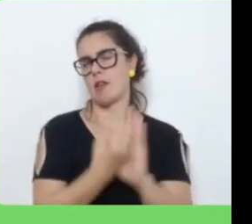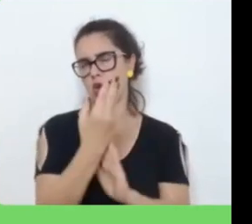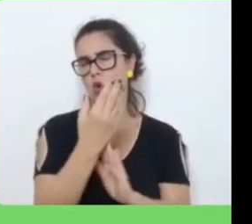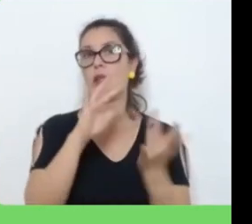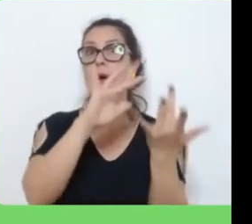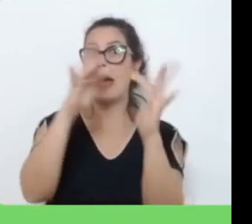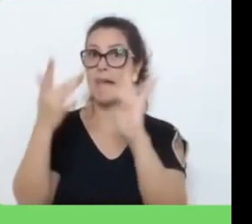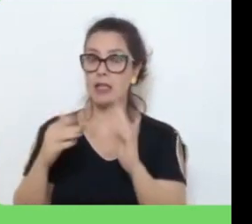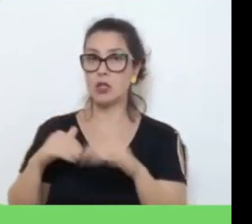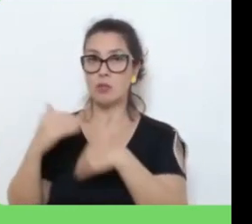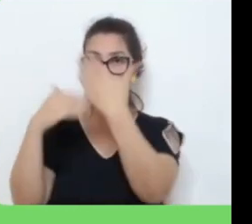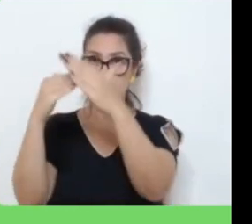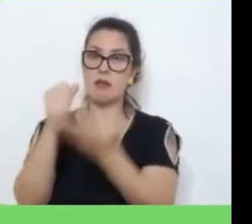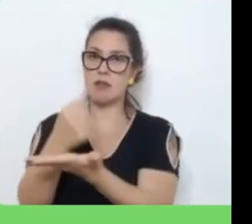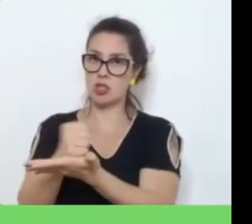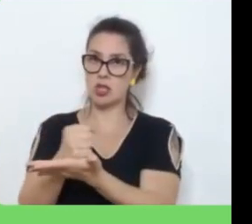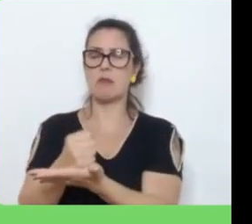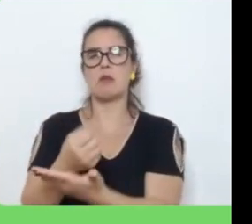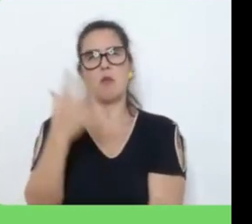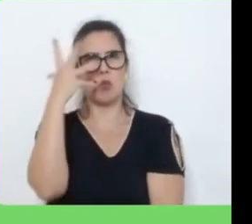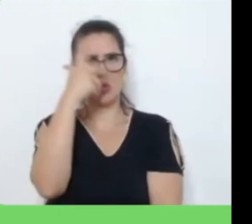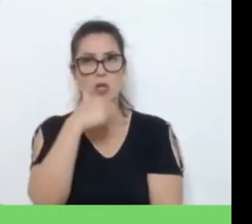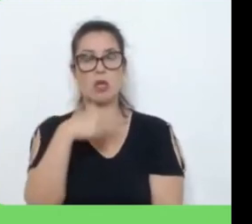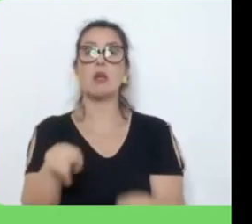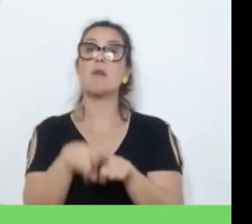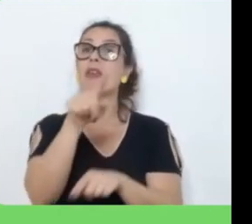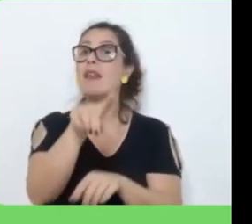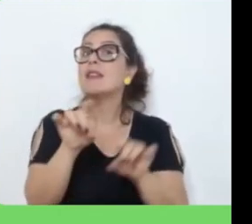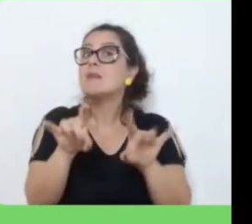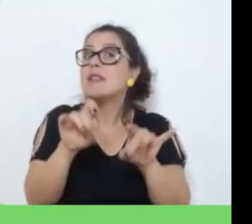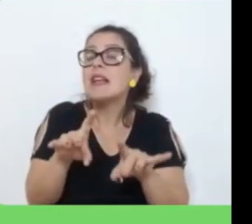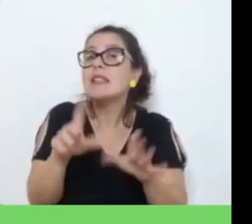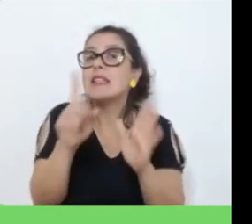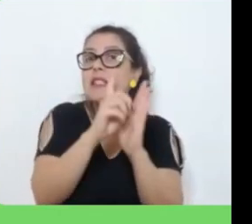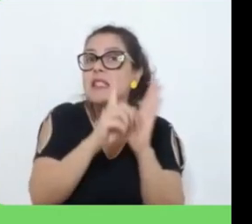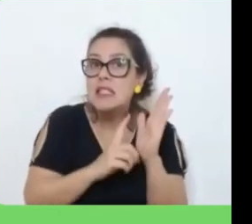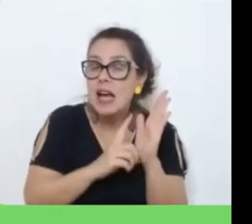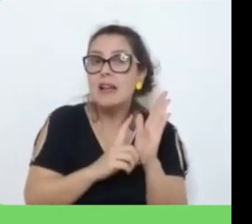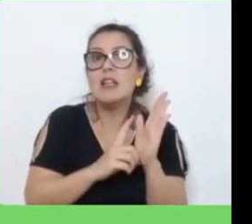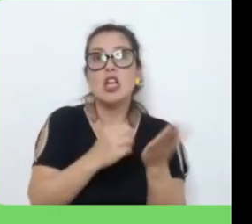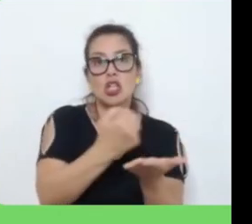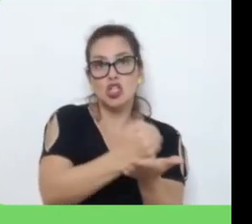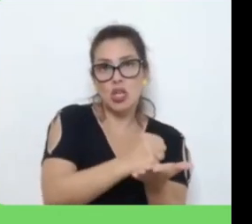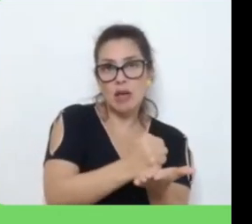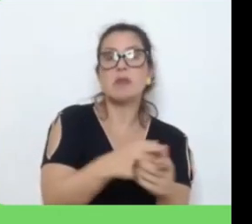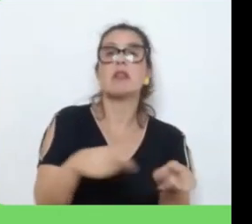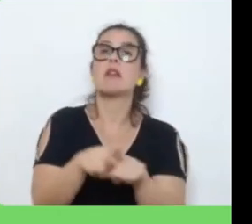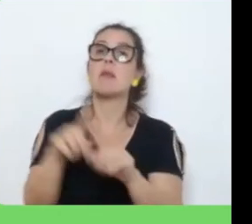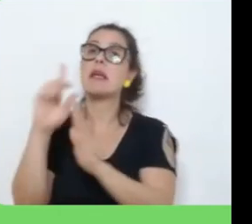bonitinho e ele também é especialista em design de games e design de interação ele é pesquisador nessa área